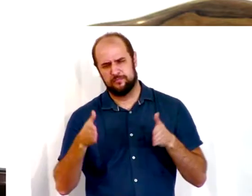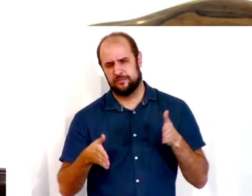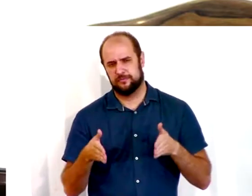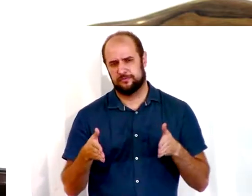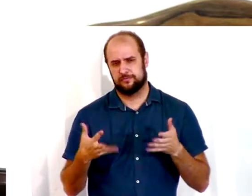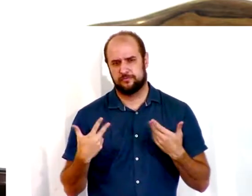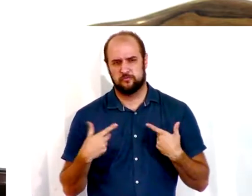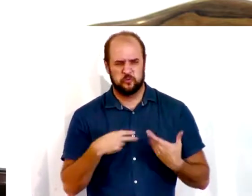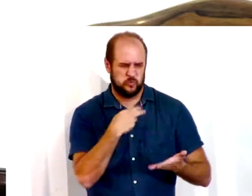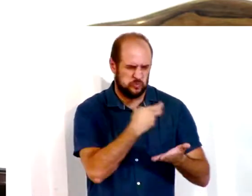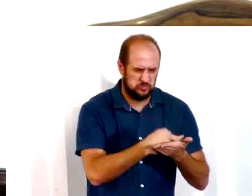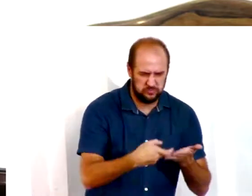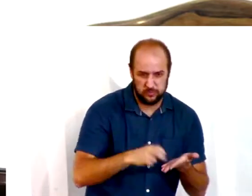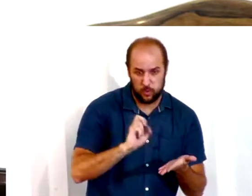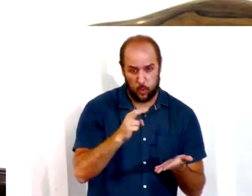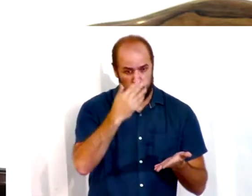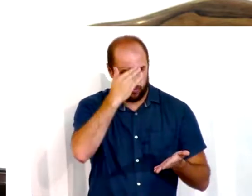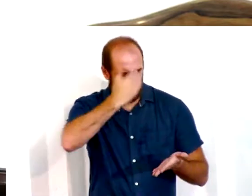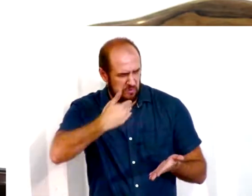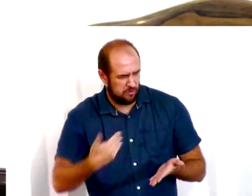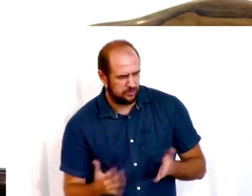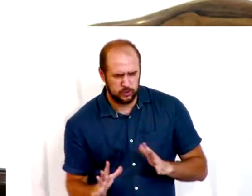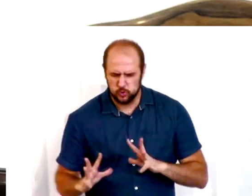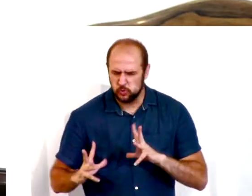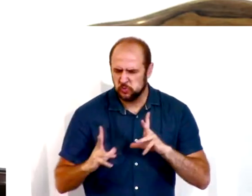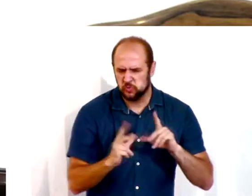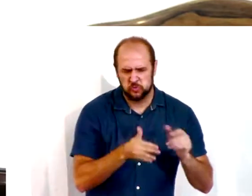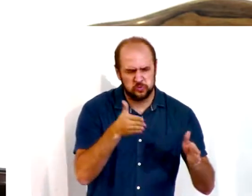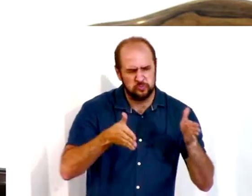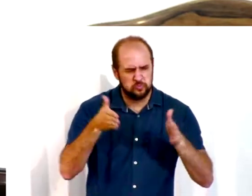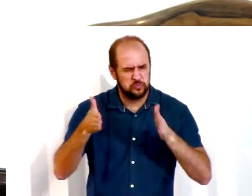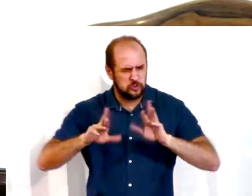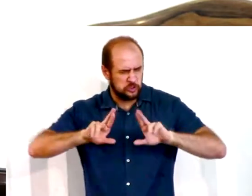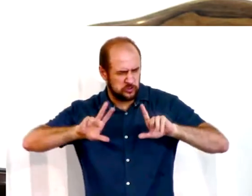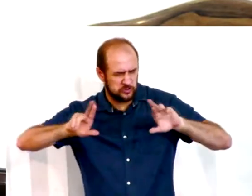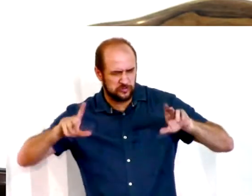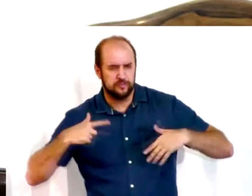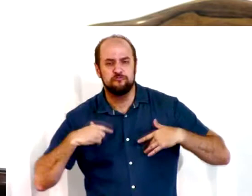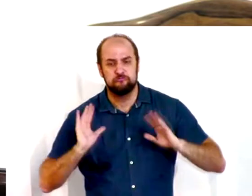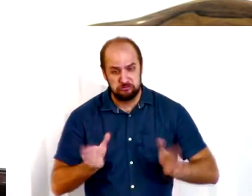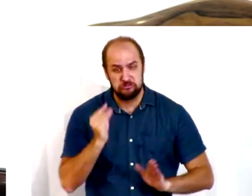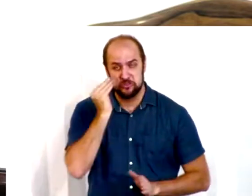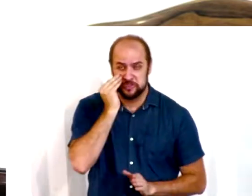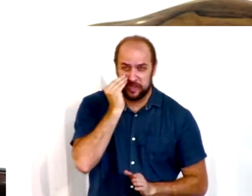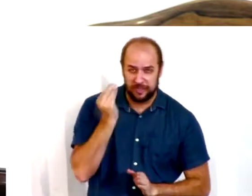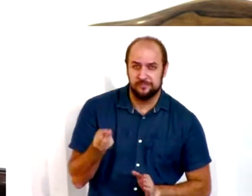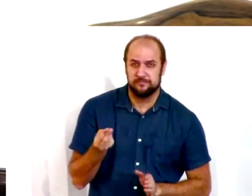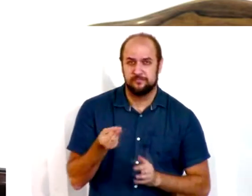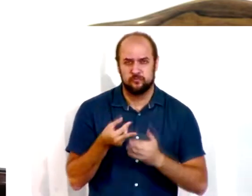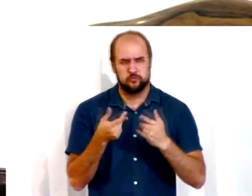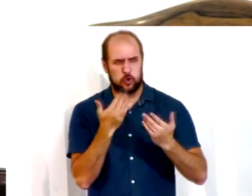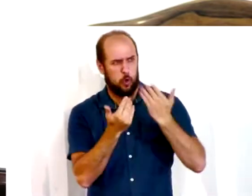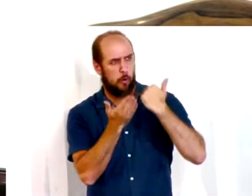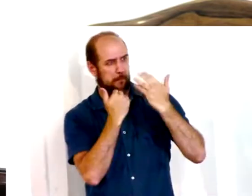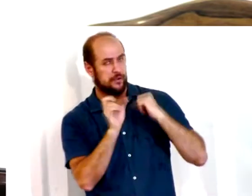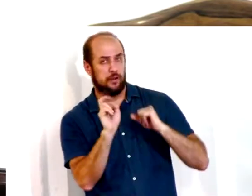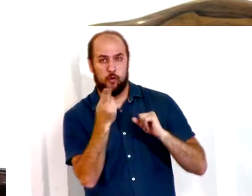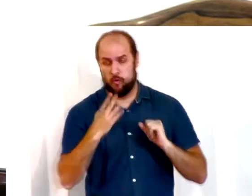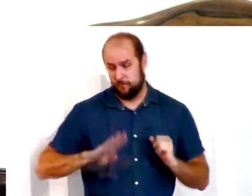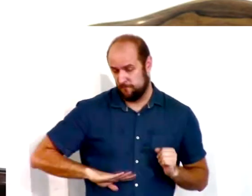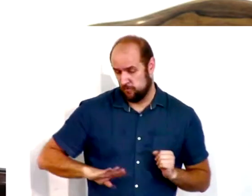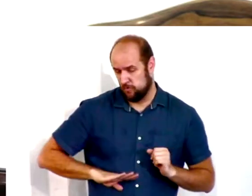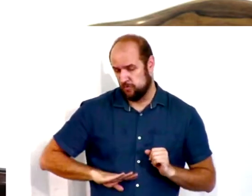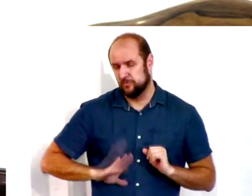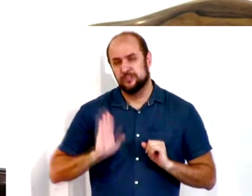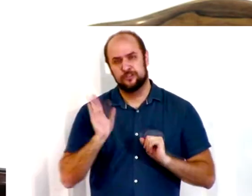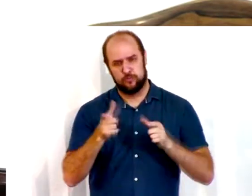sei estar humilhado, como também ser honrado. De tudo, em todas as circunstâncias, já tenho uma experiência, tanto de fartura como de fome, assim de abundância